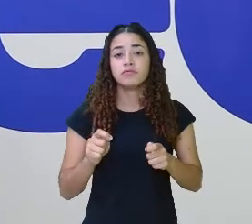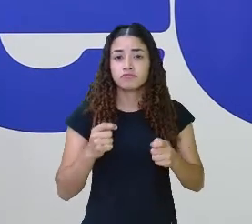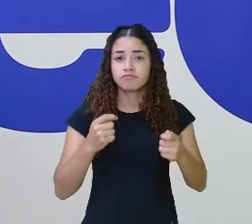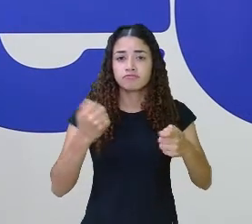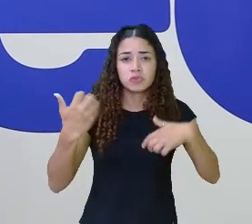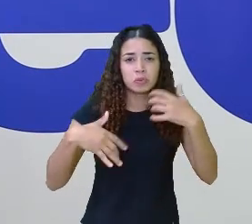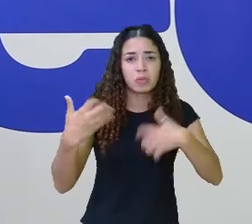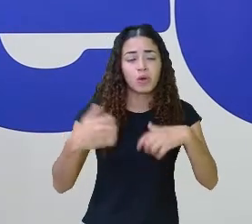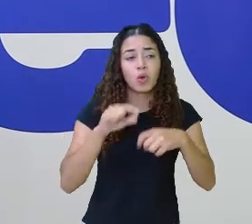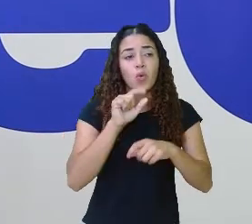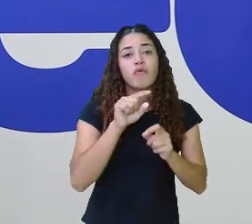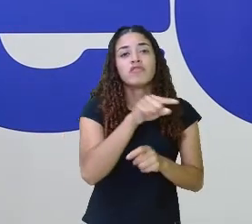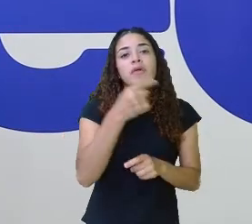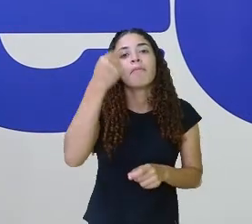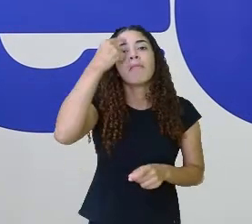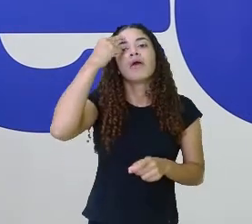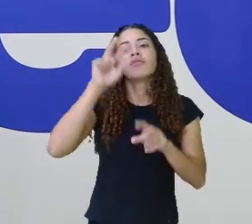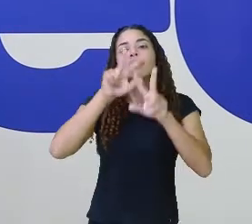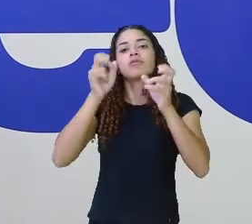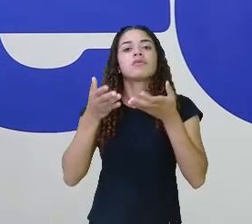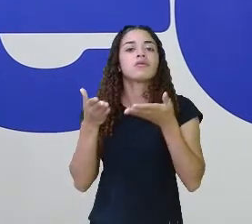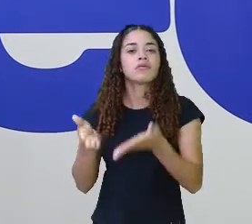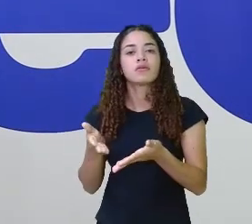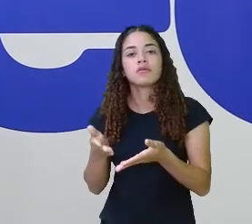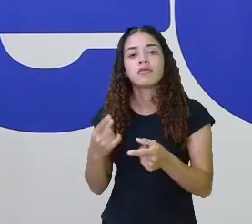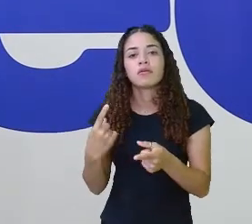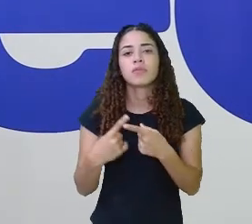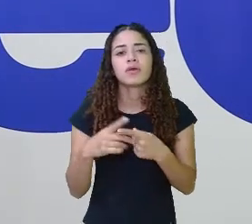falar o que é que vocês pensam a respeito. Porque assim também